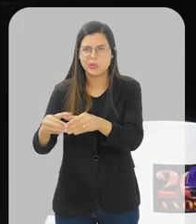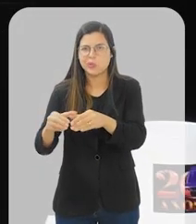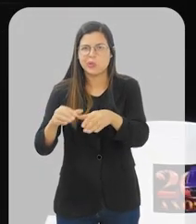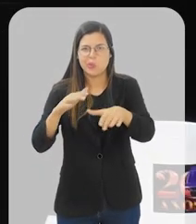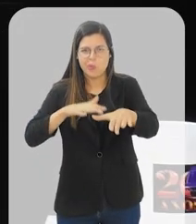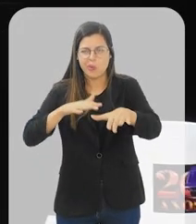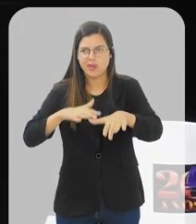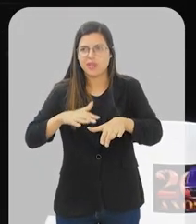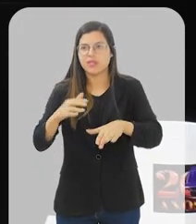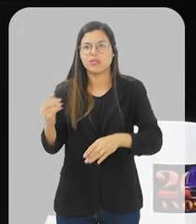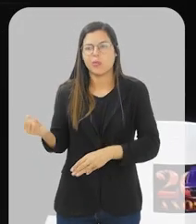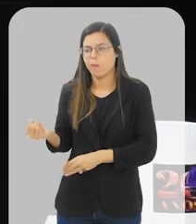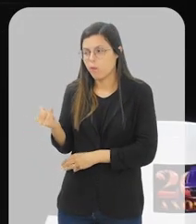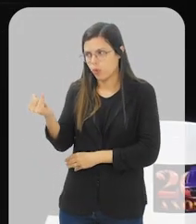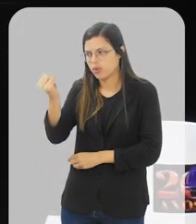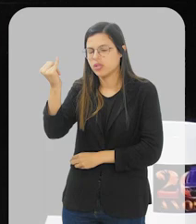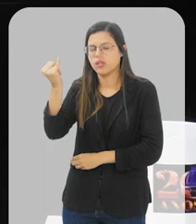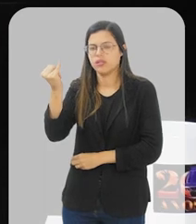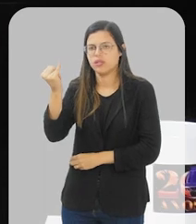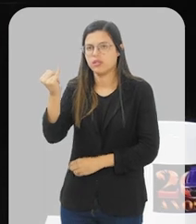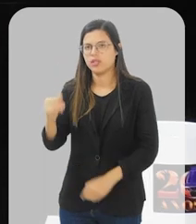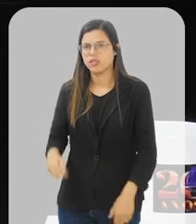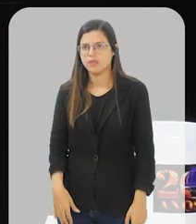muito, muito, muito importante.